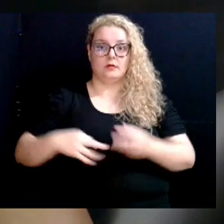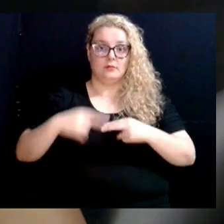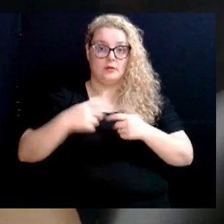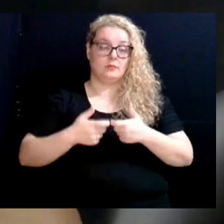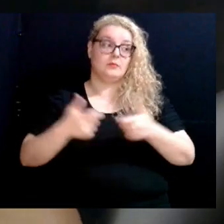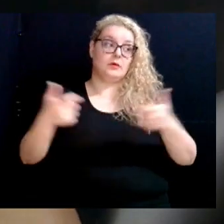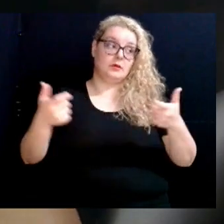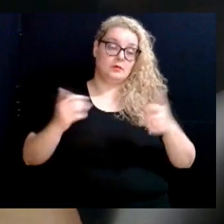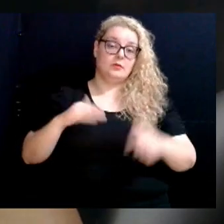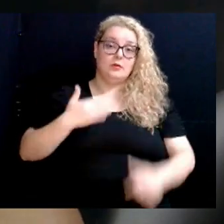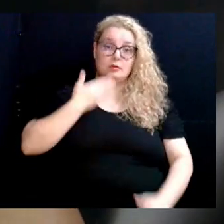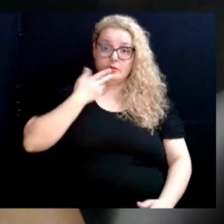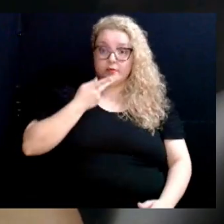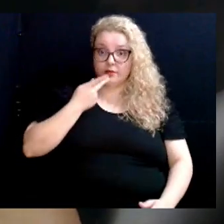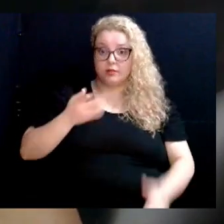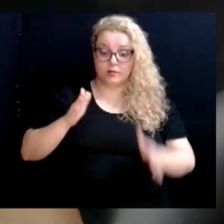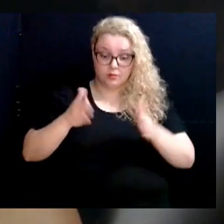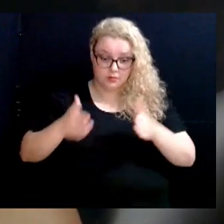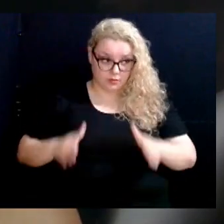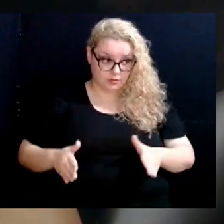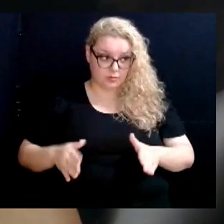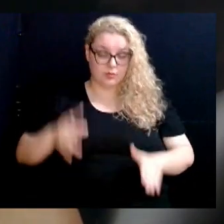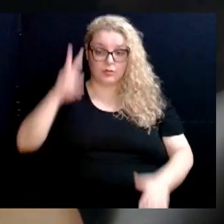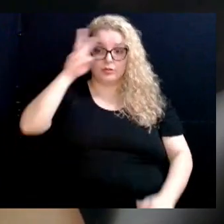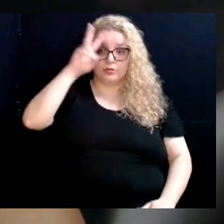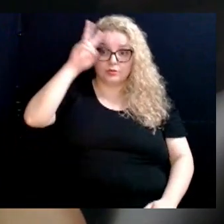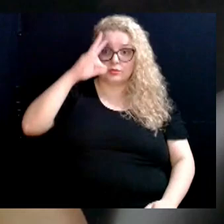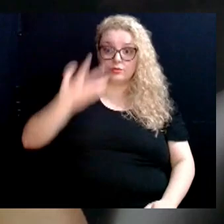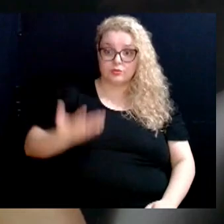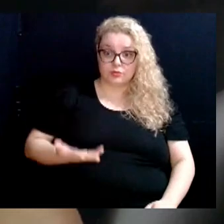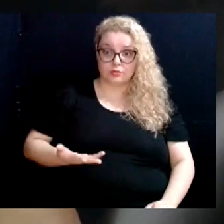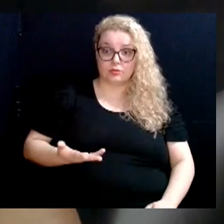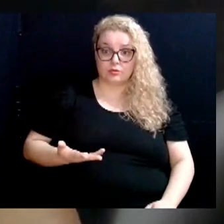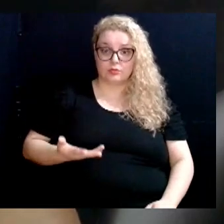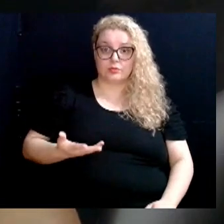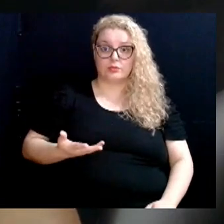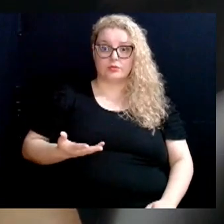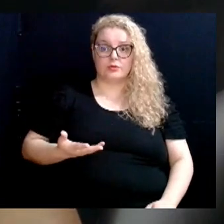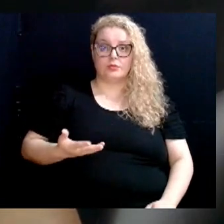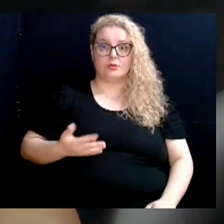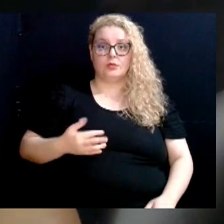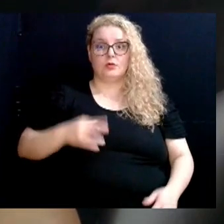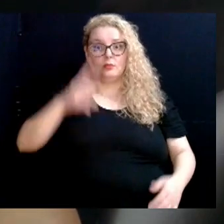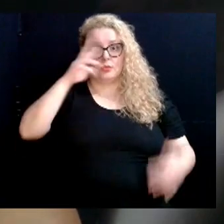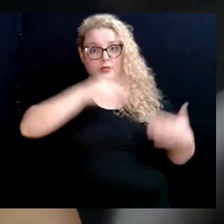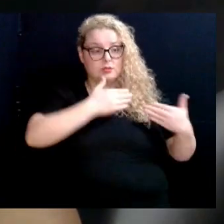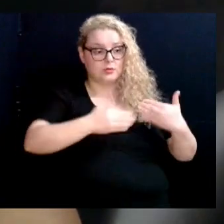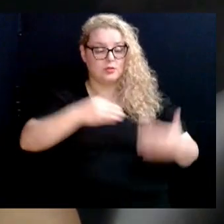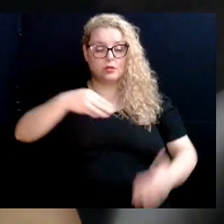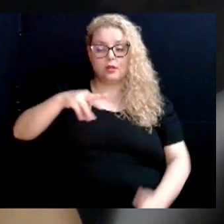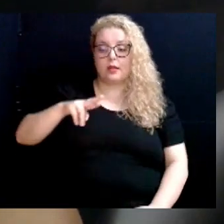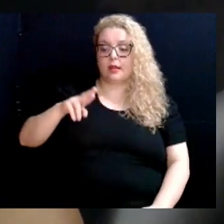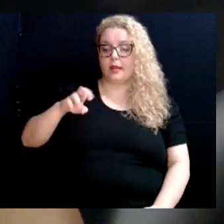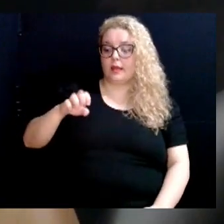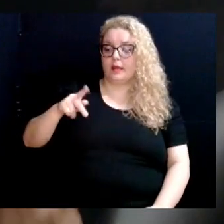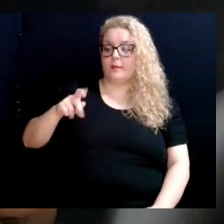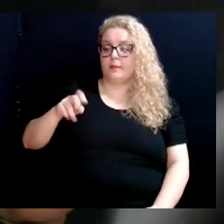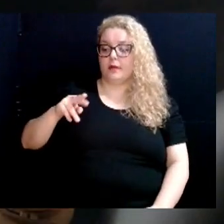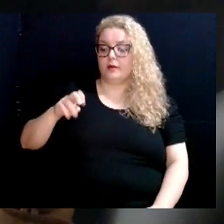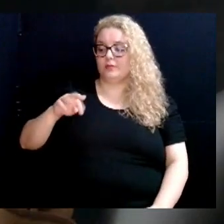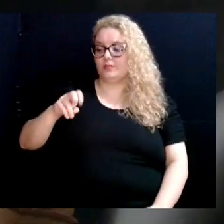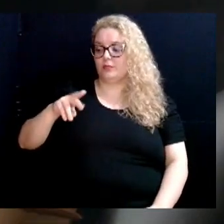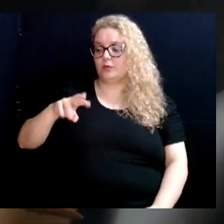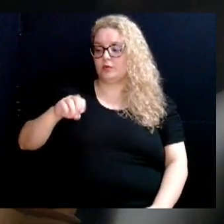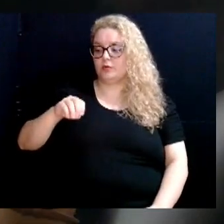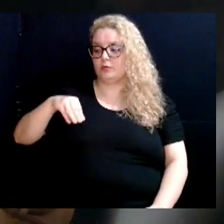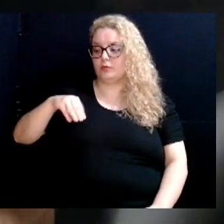fala de corpo, a gente fala de história, né? De repertório motor. Uma coisa que eu falo muito para as meninas que trabalham comigo é: essa pessoa que